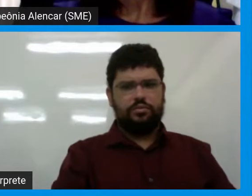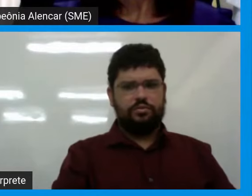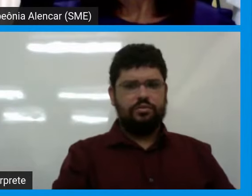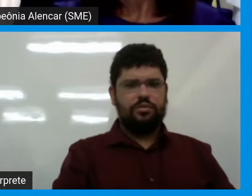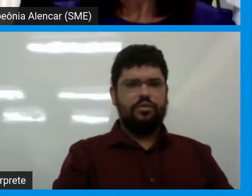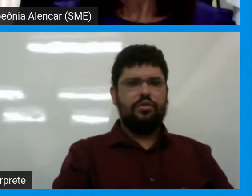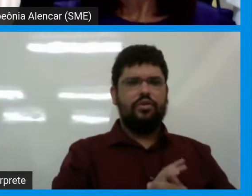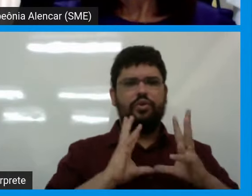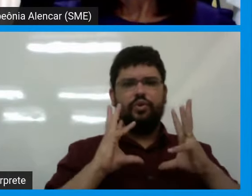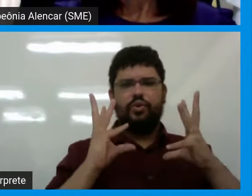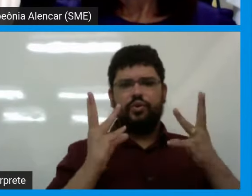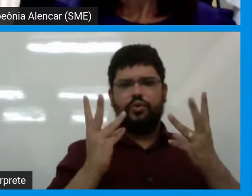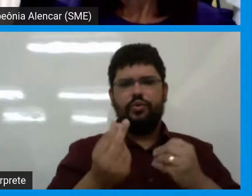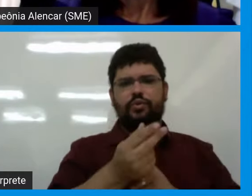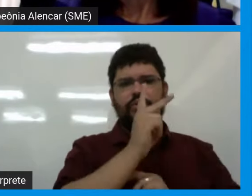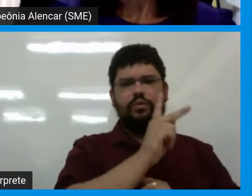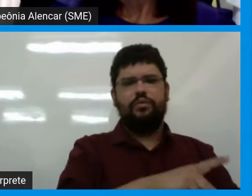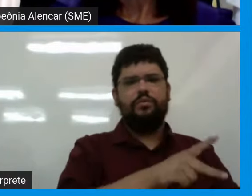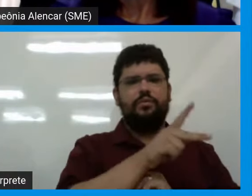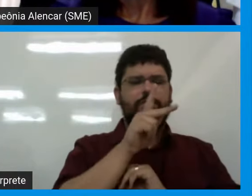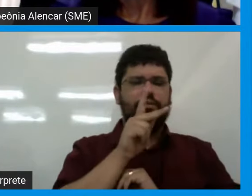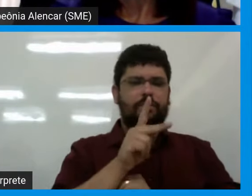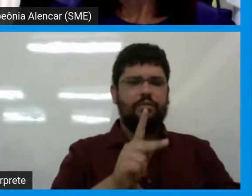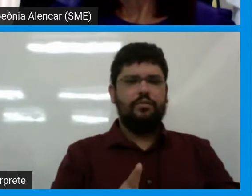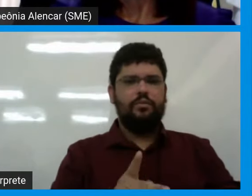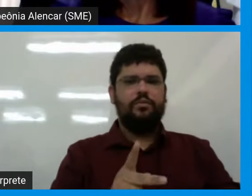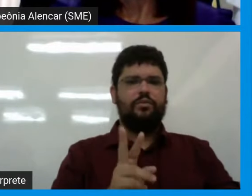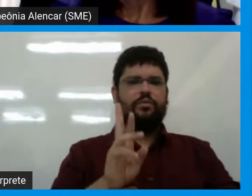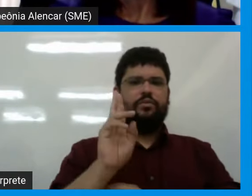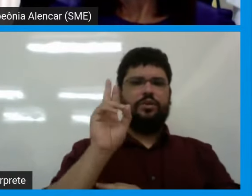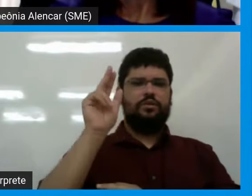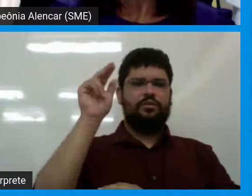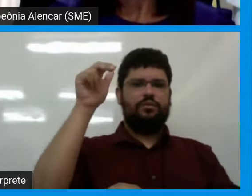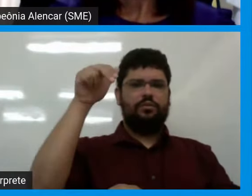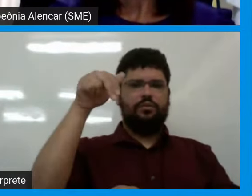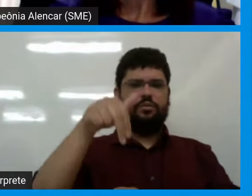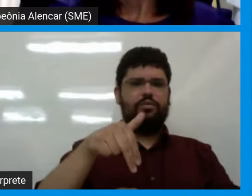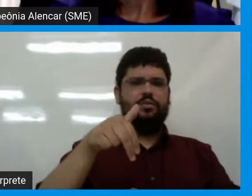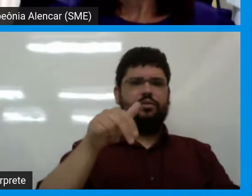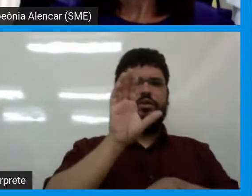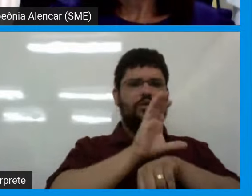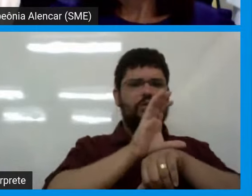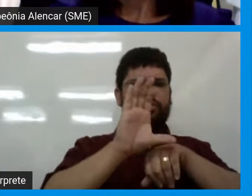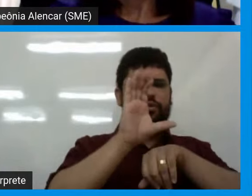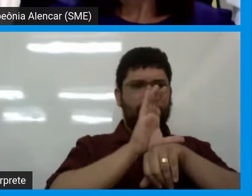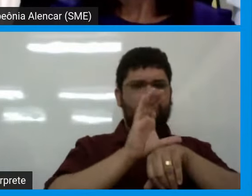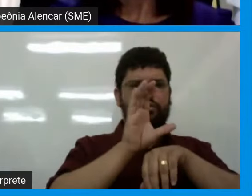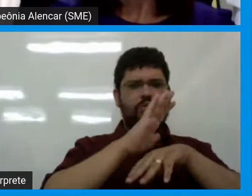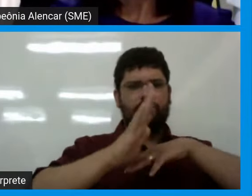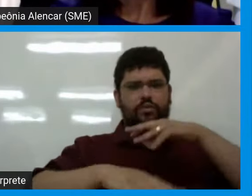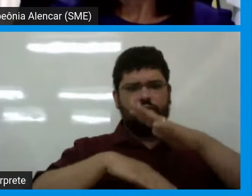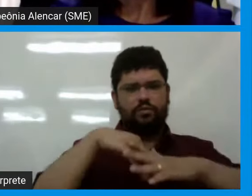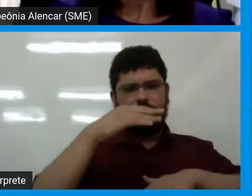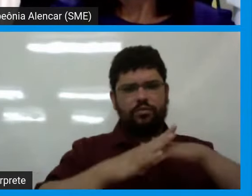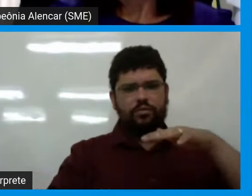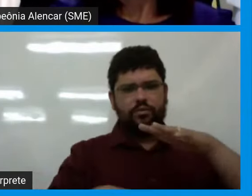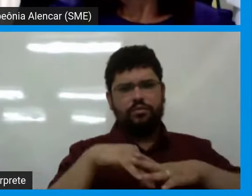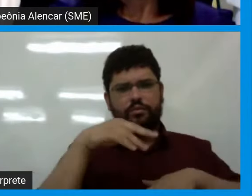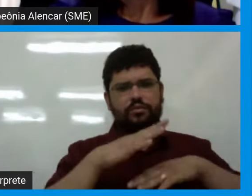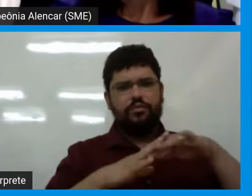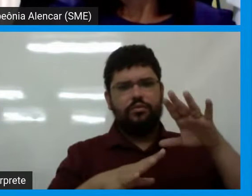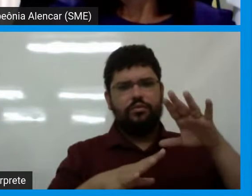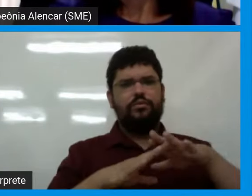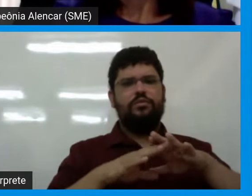básica como superior do ensino do RN, em cursos de capacitação no uso de ferramentas para o ensino